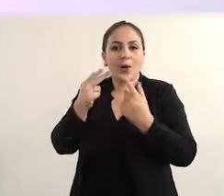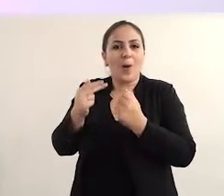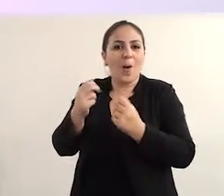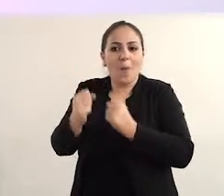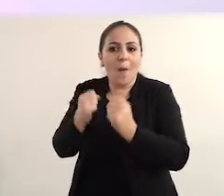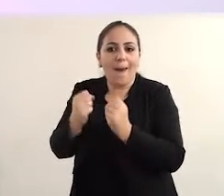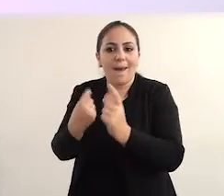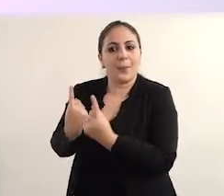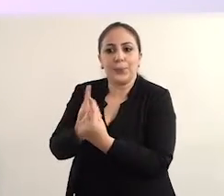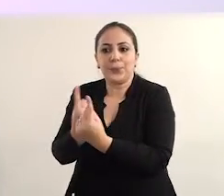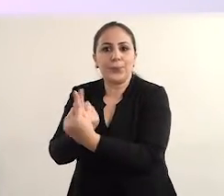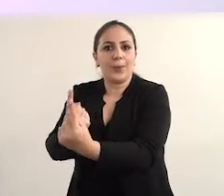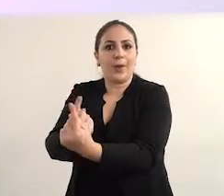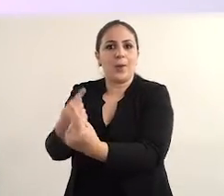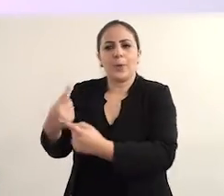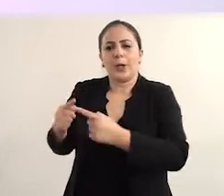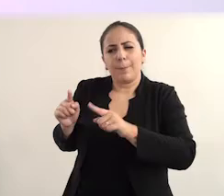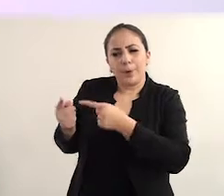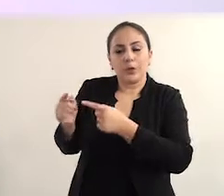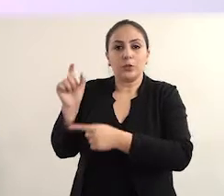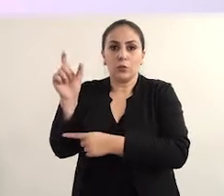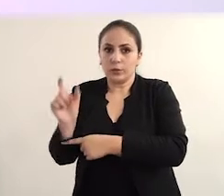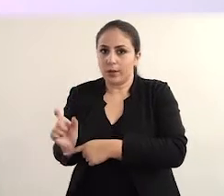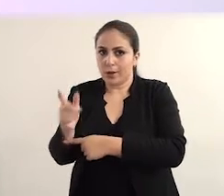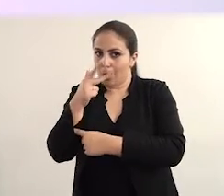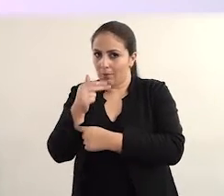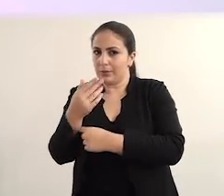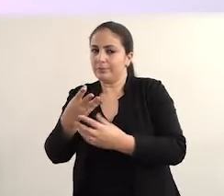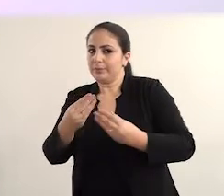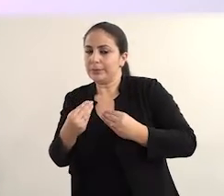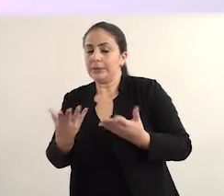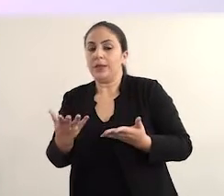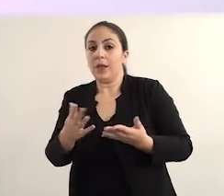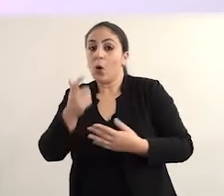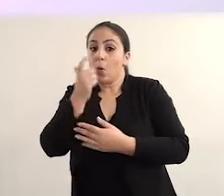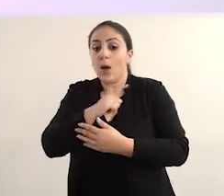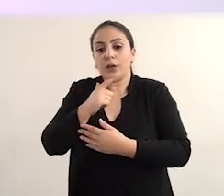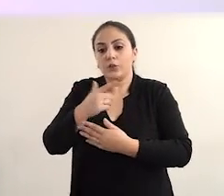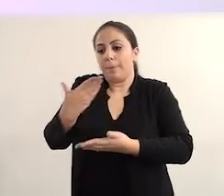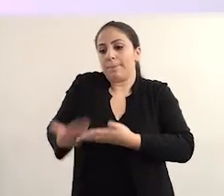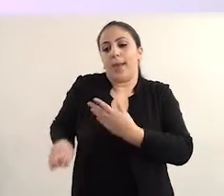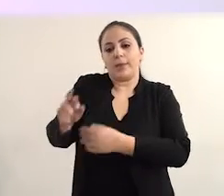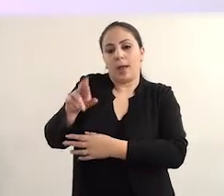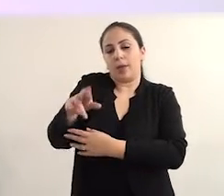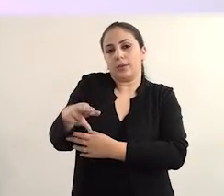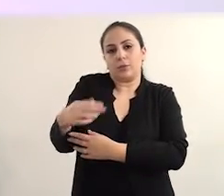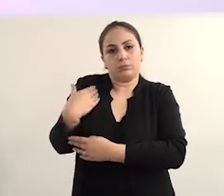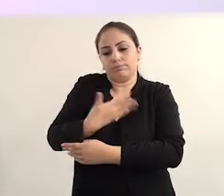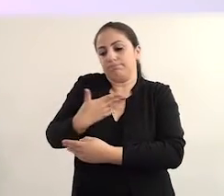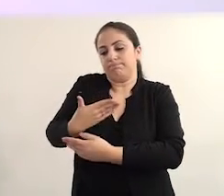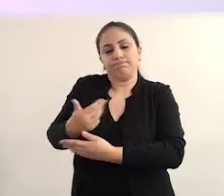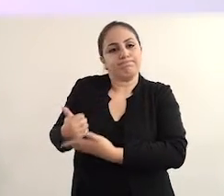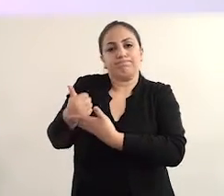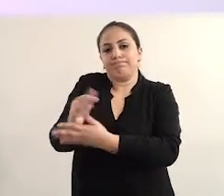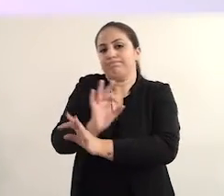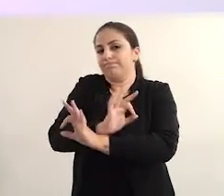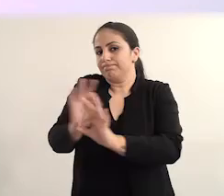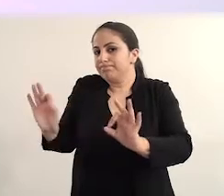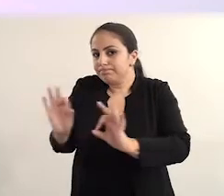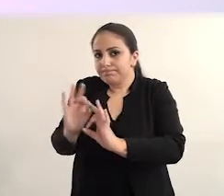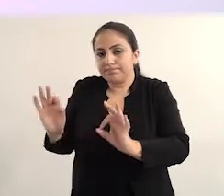correr atrás do menino porque ele estava mexendo contigo, como ela entendeu. Acho que tu perde a razão, então a gente não te apoia